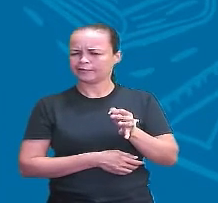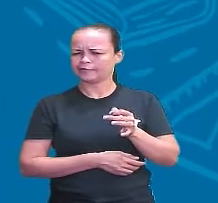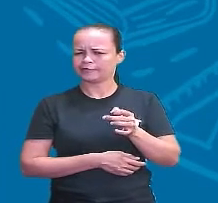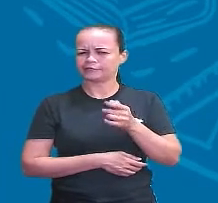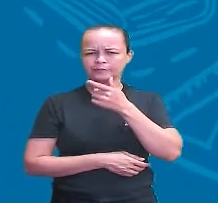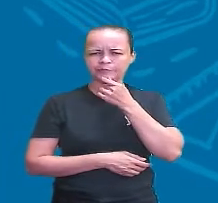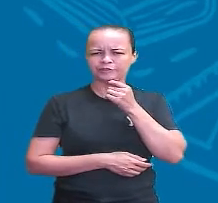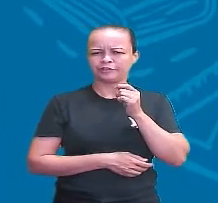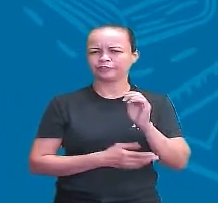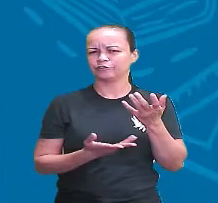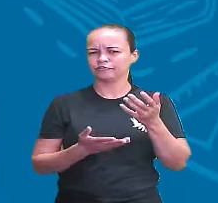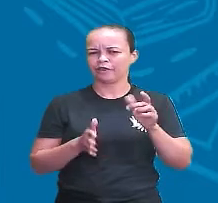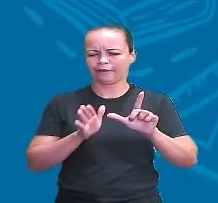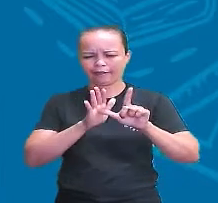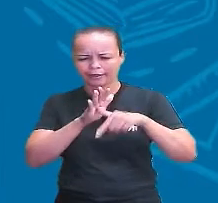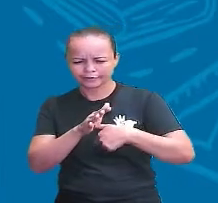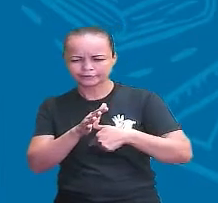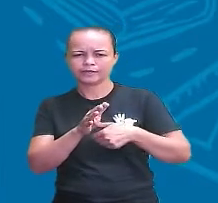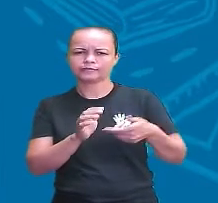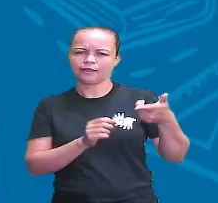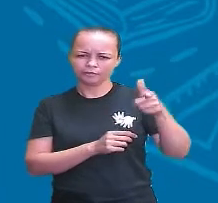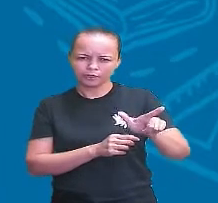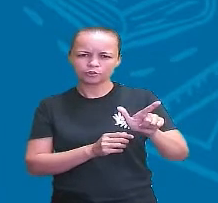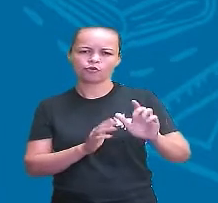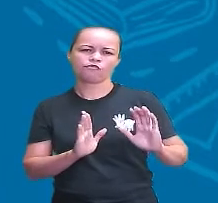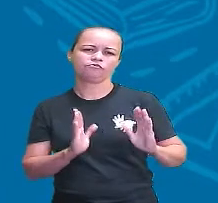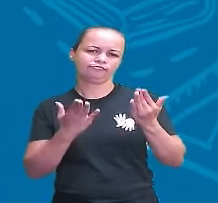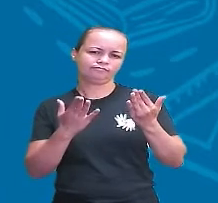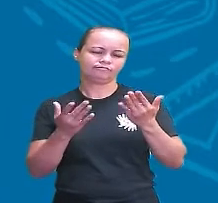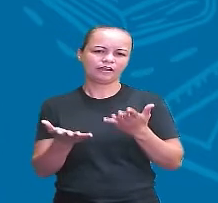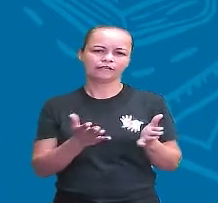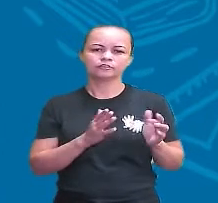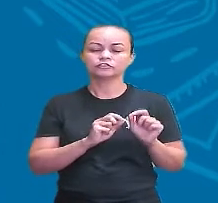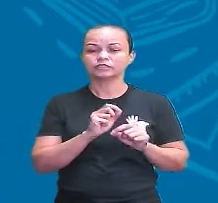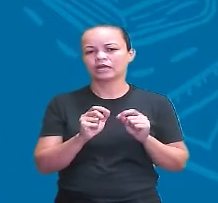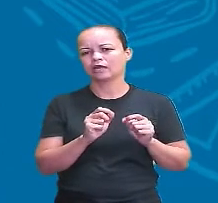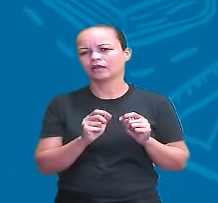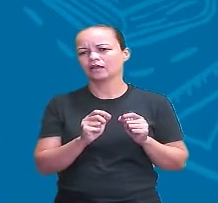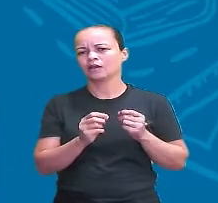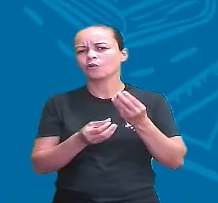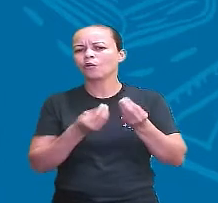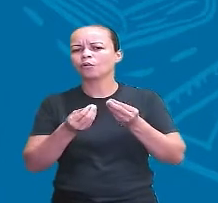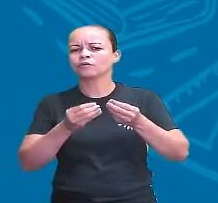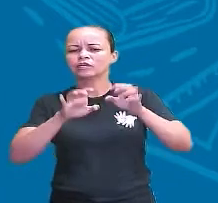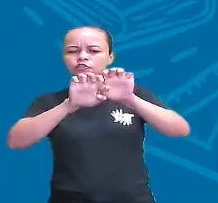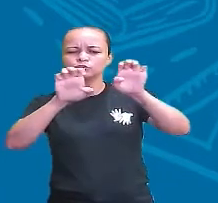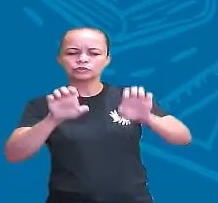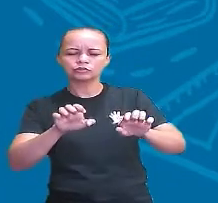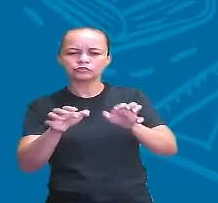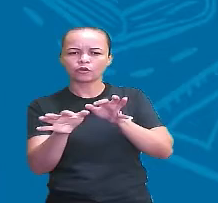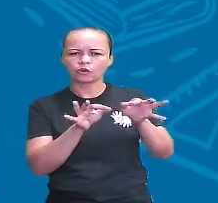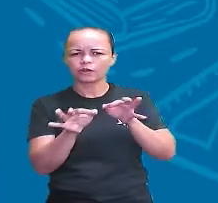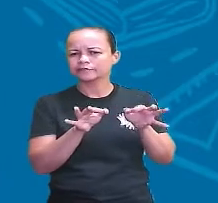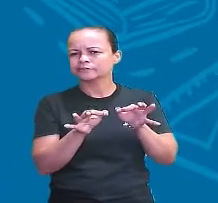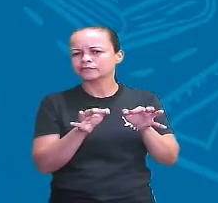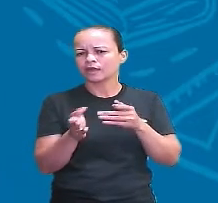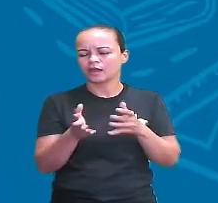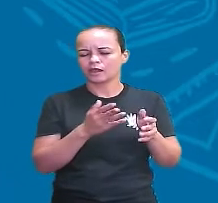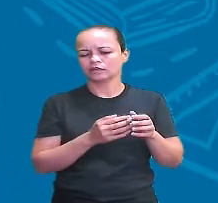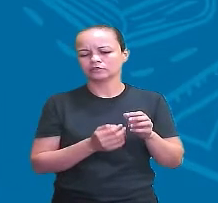Se ela tem essa certeza que ele vai atrasar-se, qual é a estrutura que eu vou utilizar aí? Seria o will